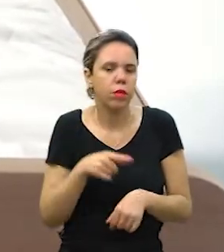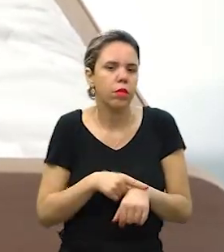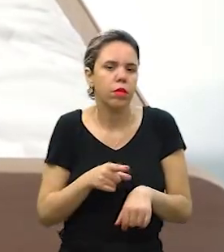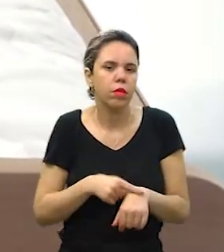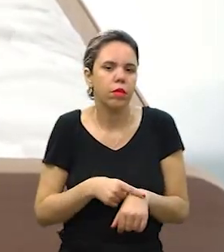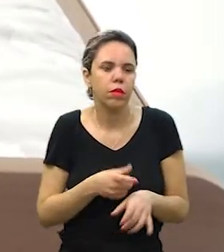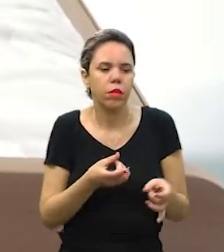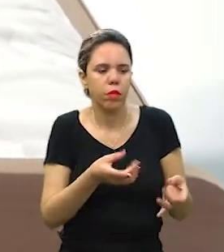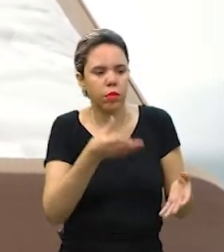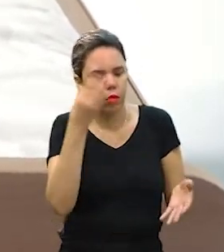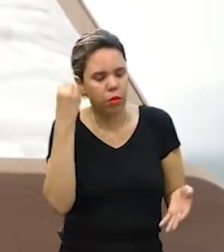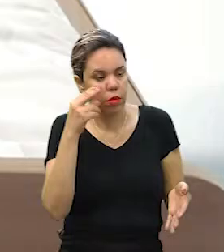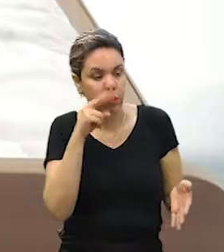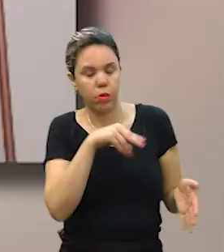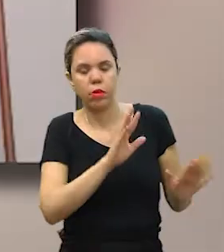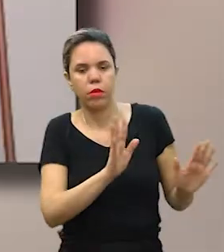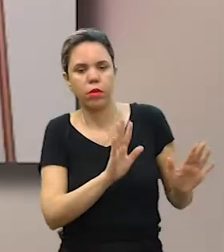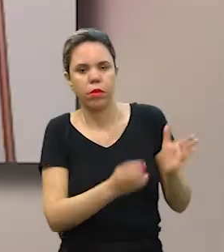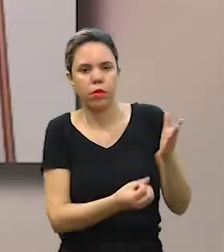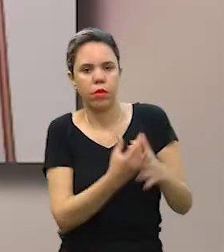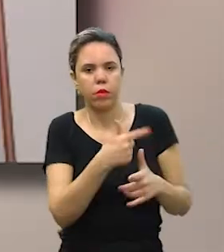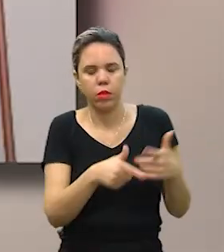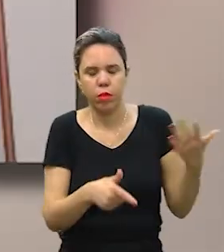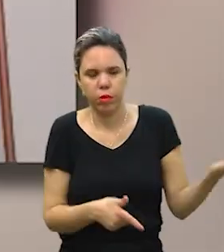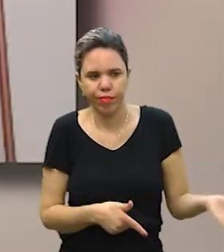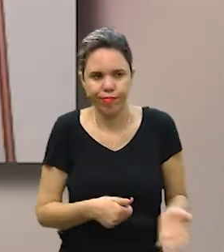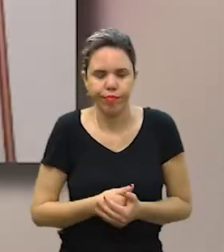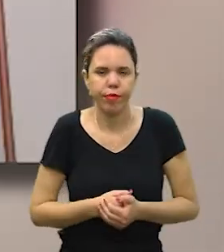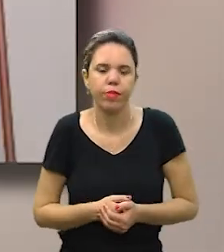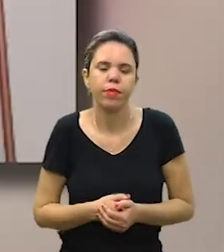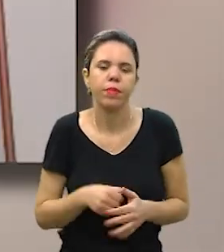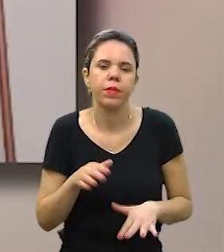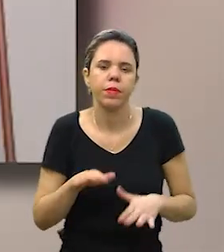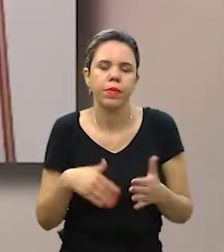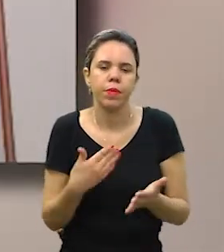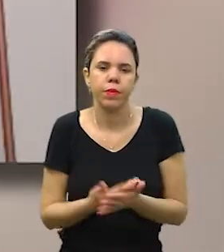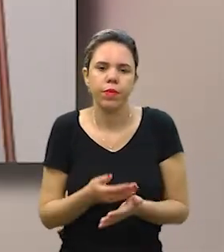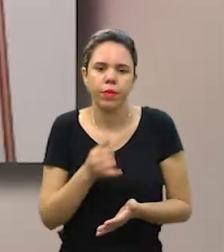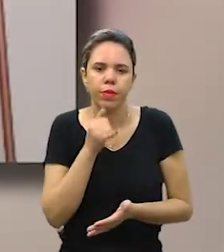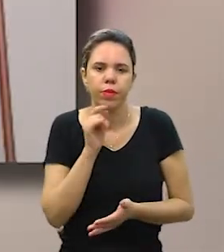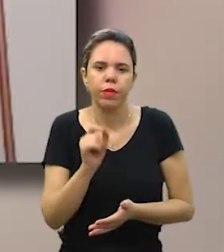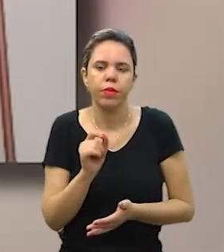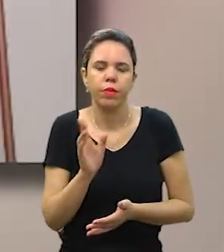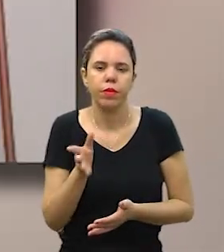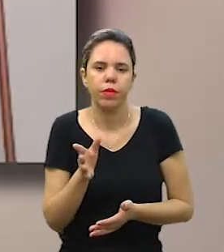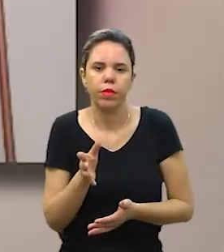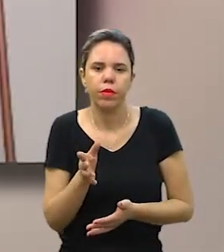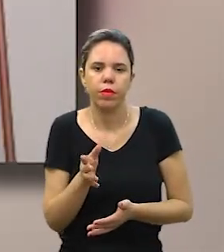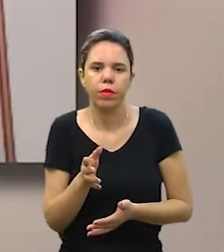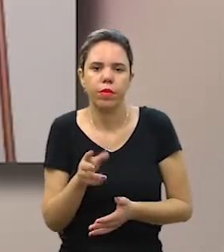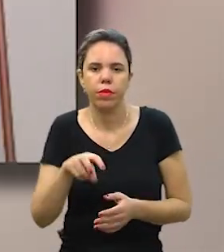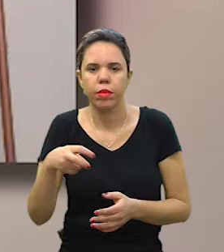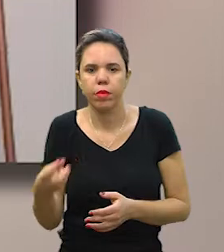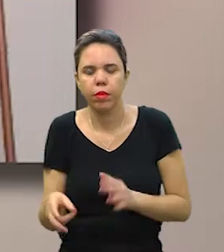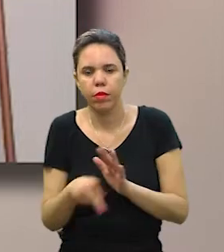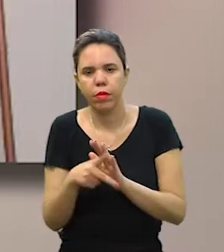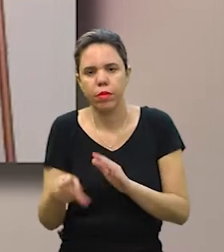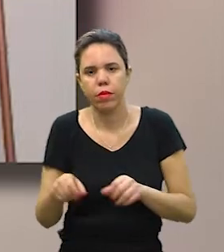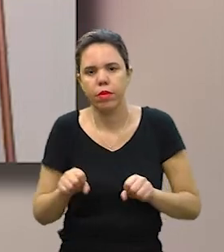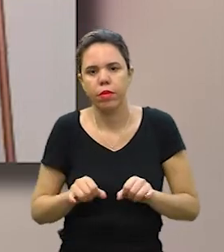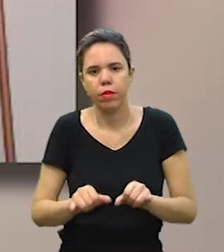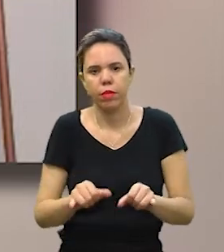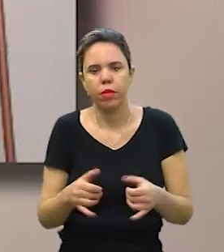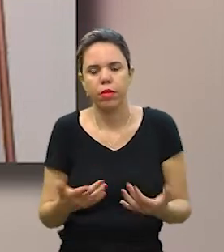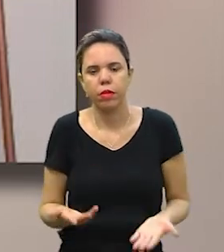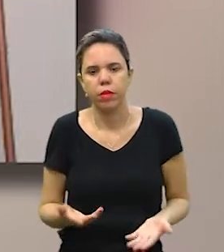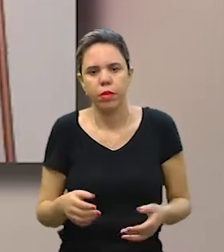momento que você deixa de olhar, já aconteceu ali um acidente. Às vezes até já peguei muito queda do próprio